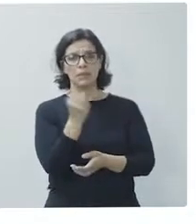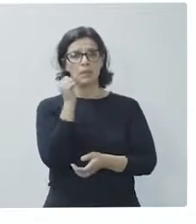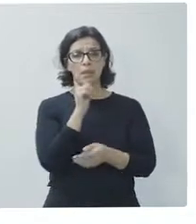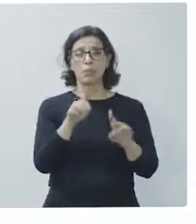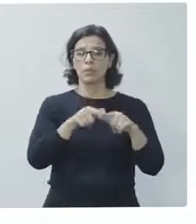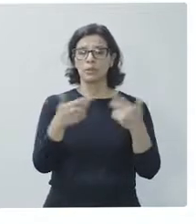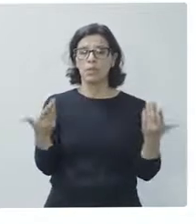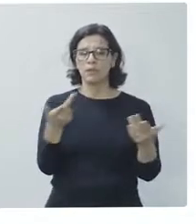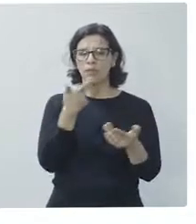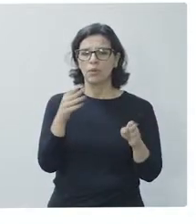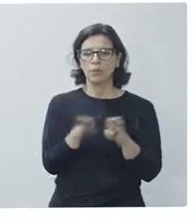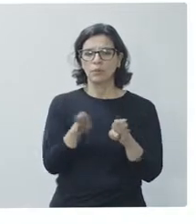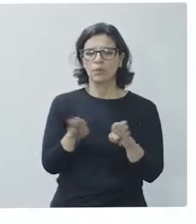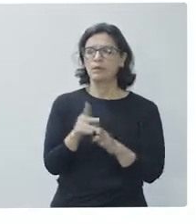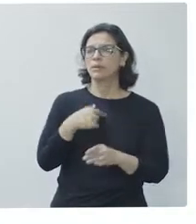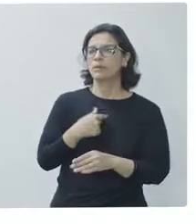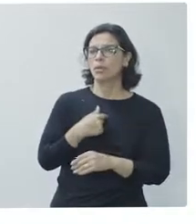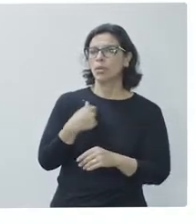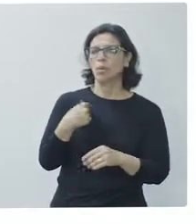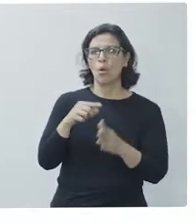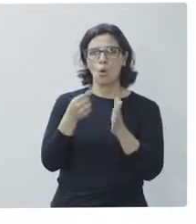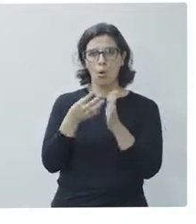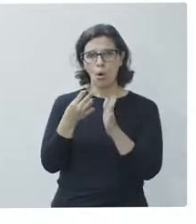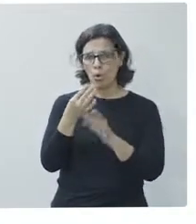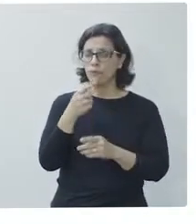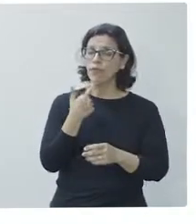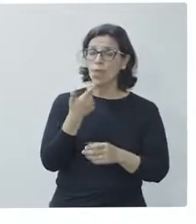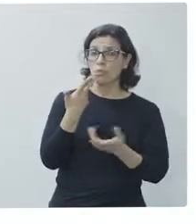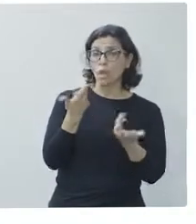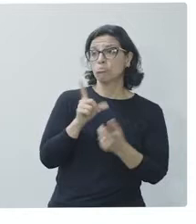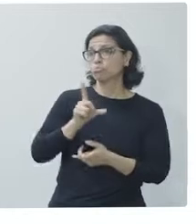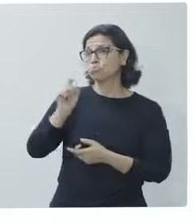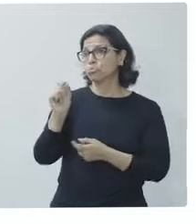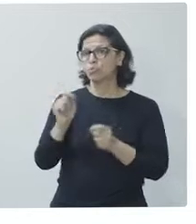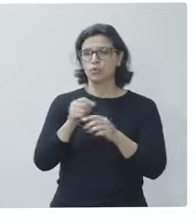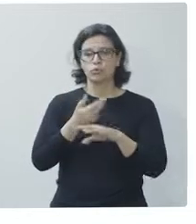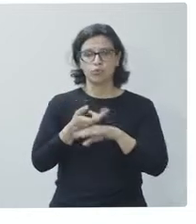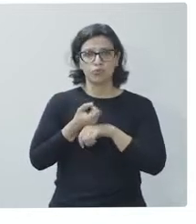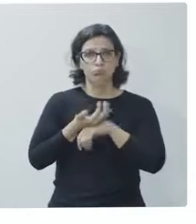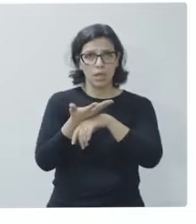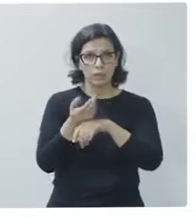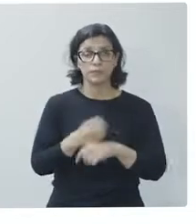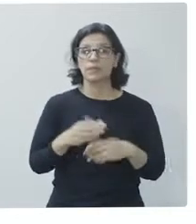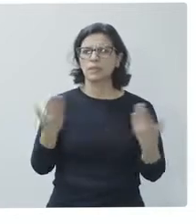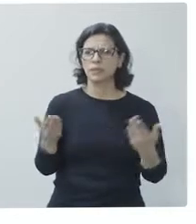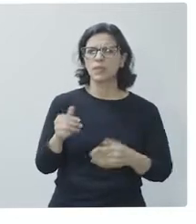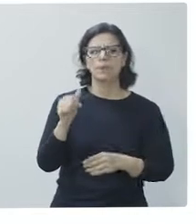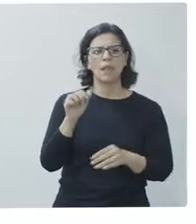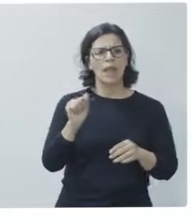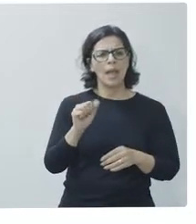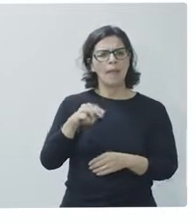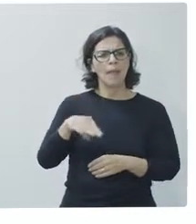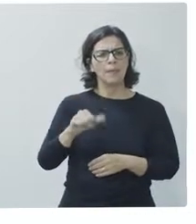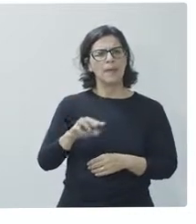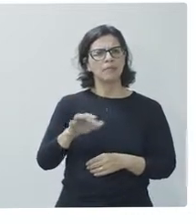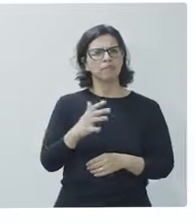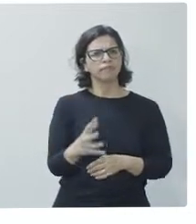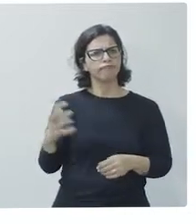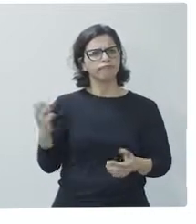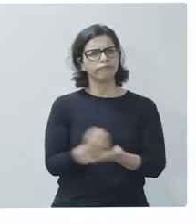Anunciou, portanto, sua intenção de sair do jardim. Ao ouvir isso, Amata se aborreceu